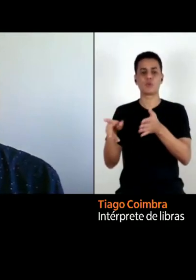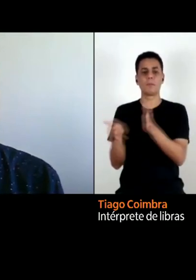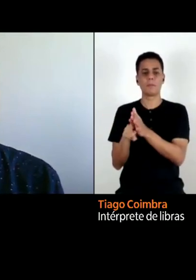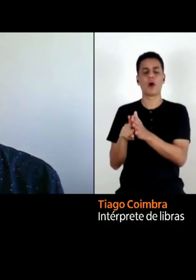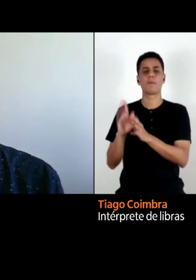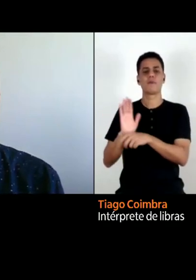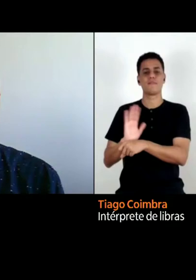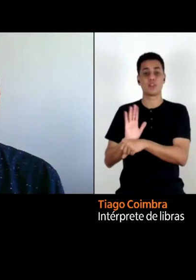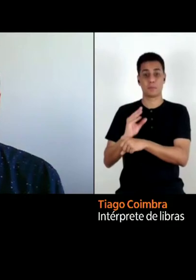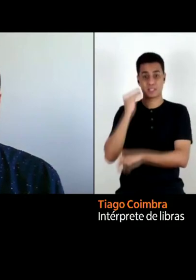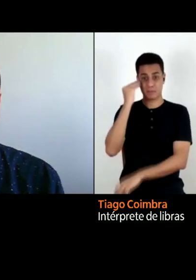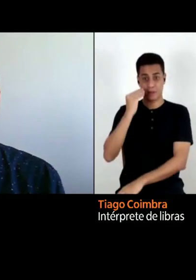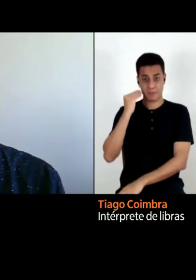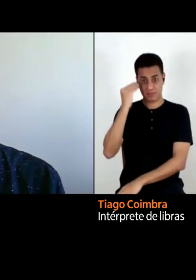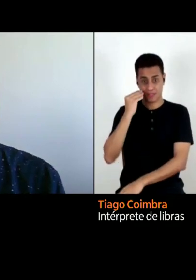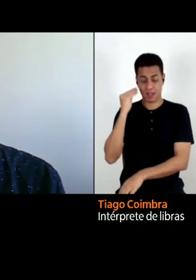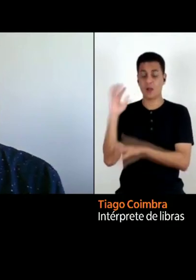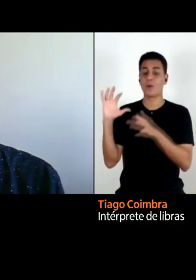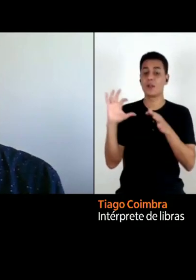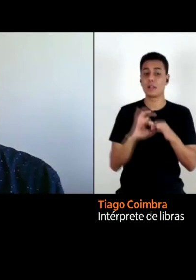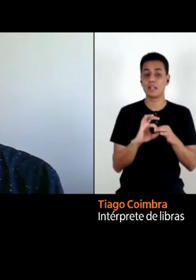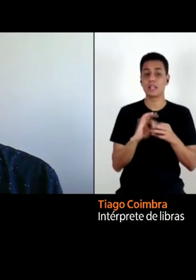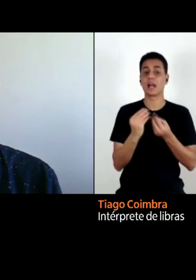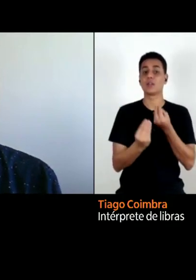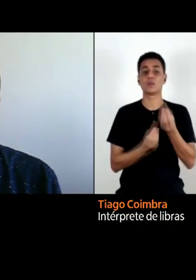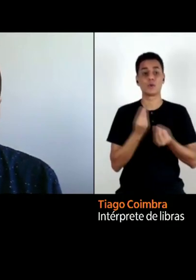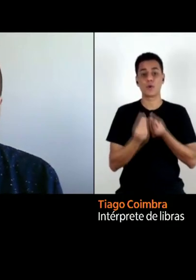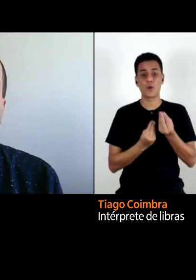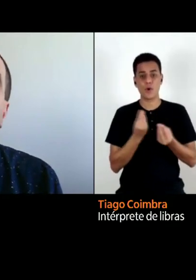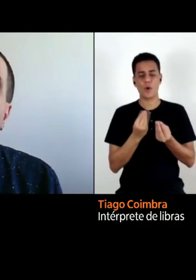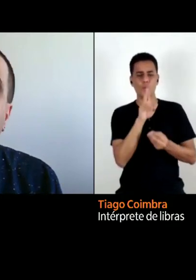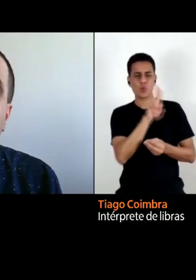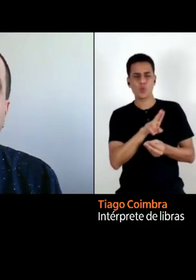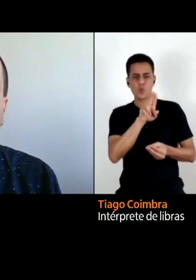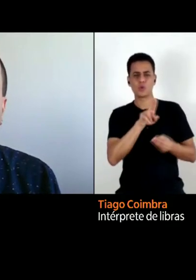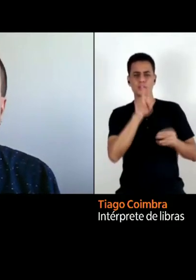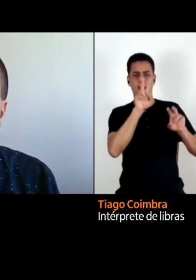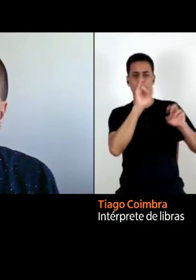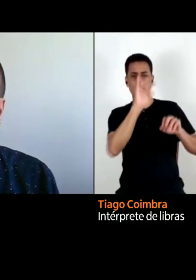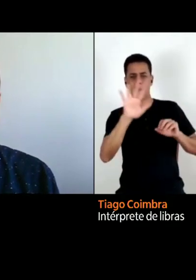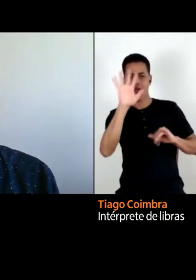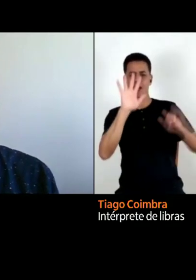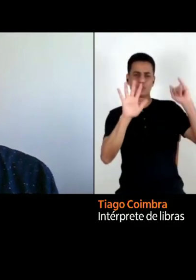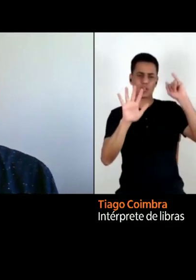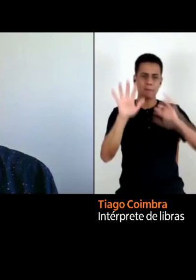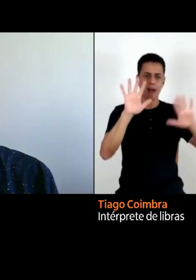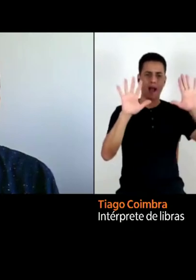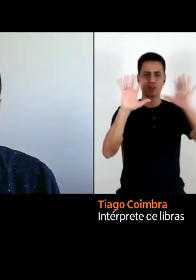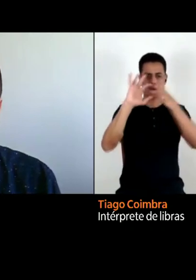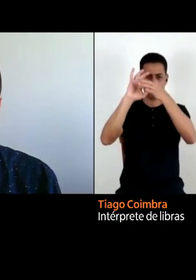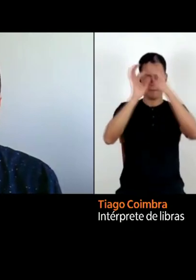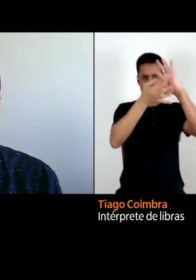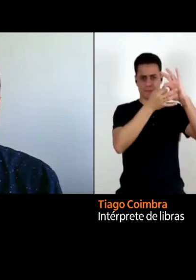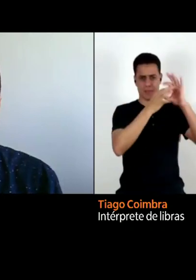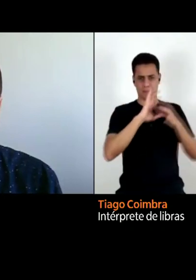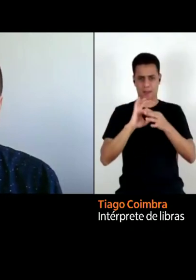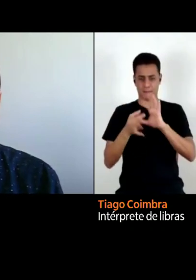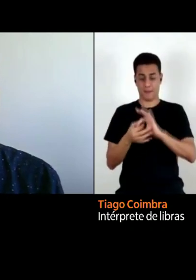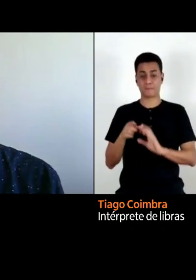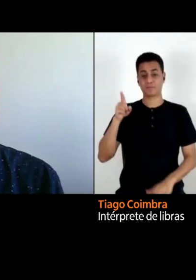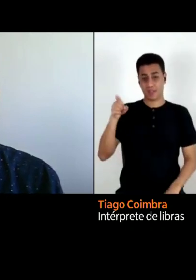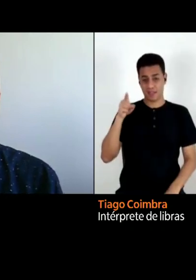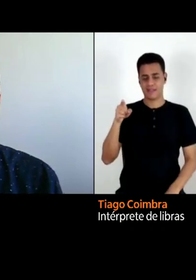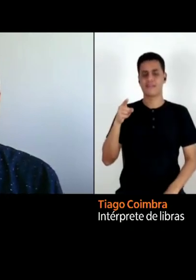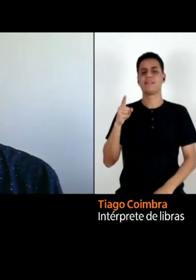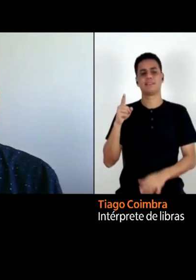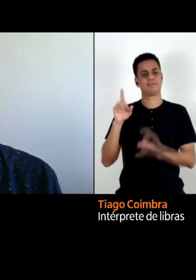a reapropriação e o reemprego de imagens. Especialista na história e na estética do cinema das